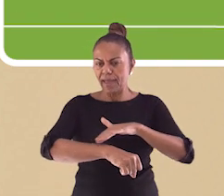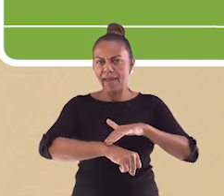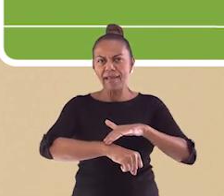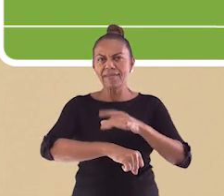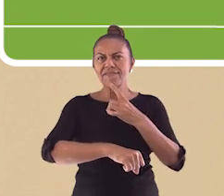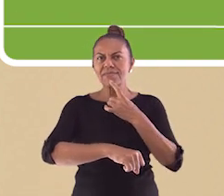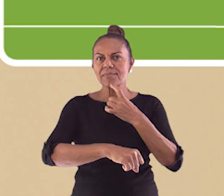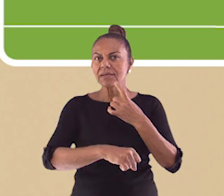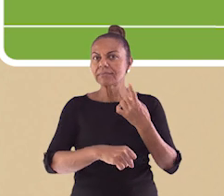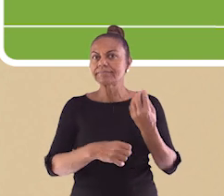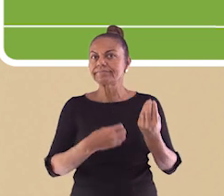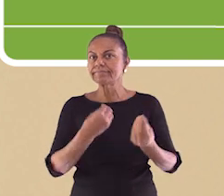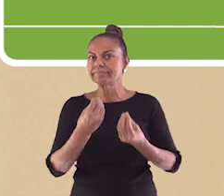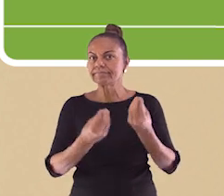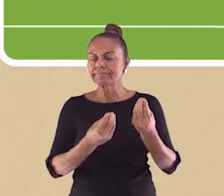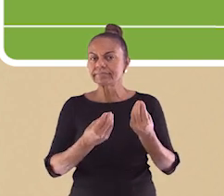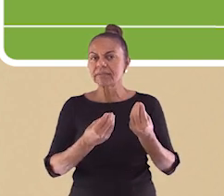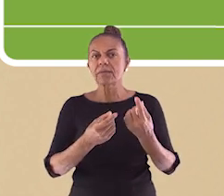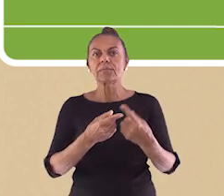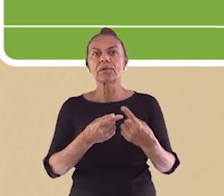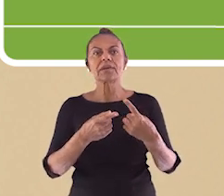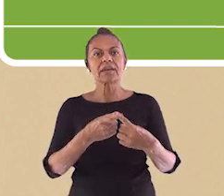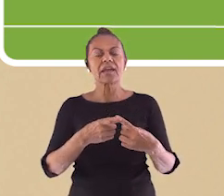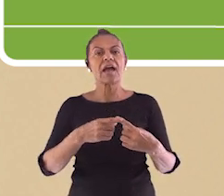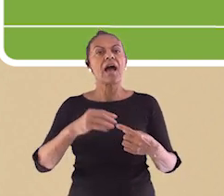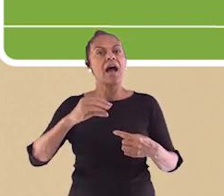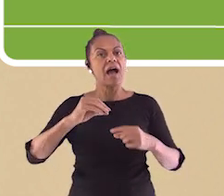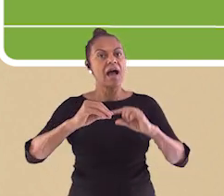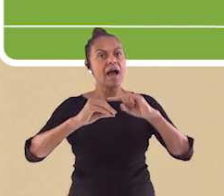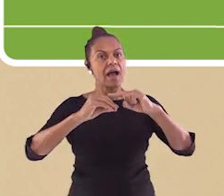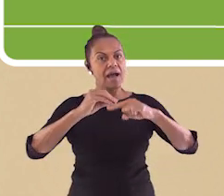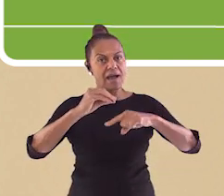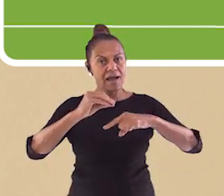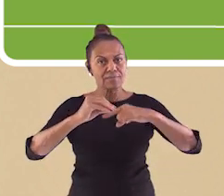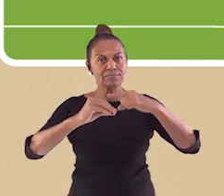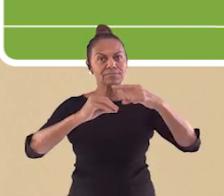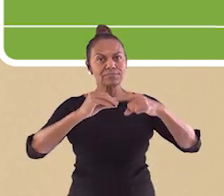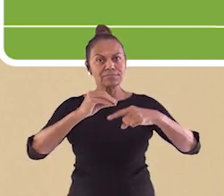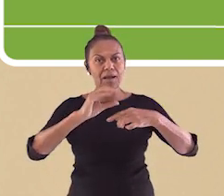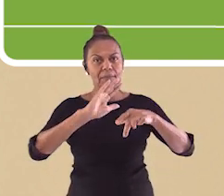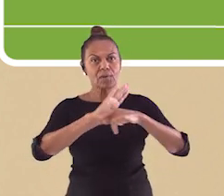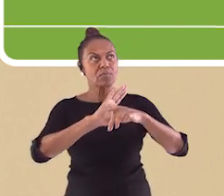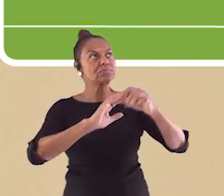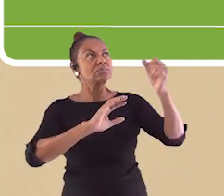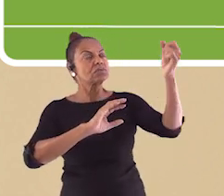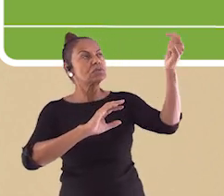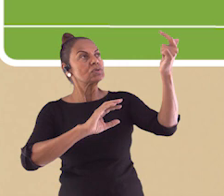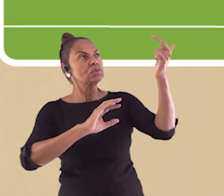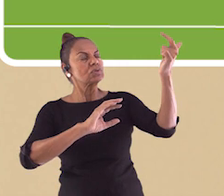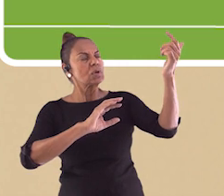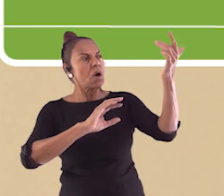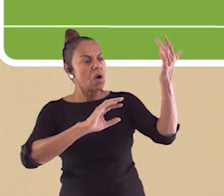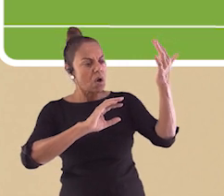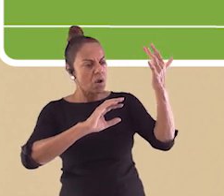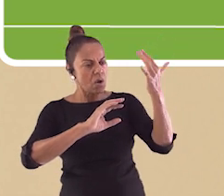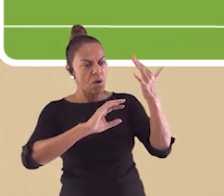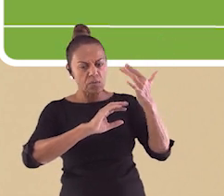o que acontece é que a radiação ultravioleta do sol é capaz de causar queimaduras na